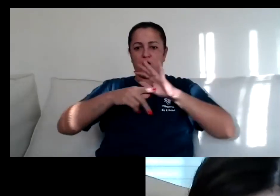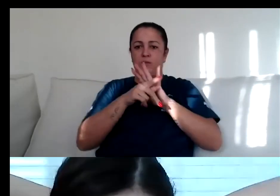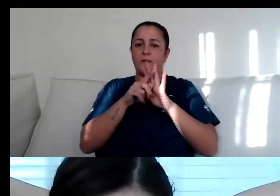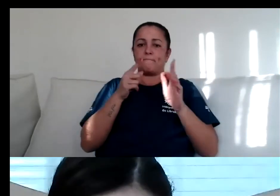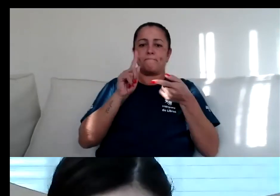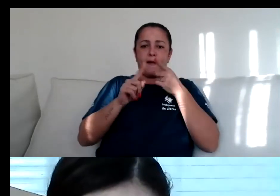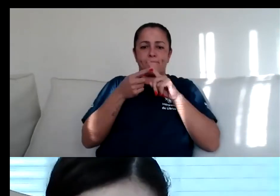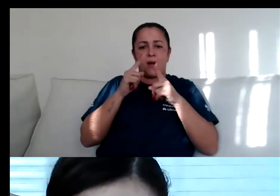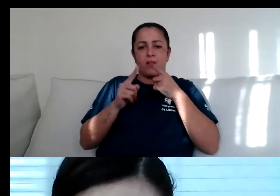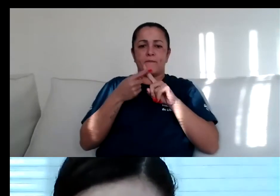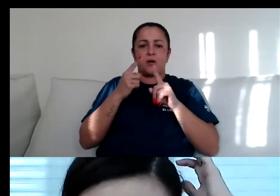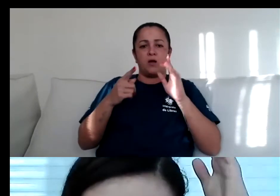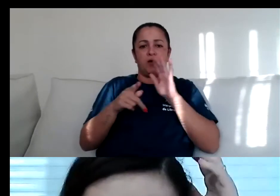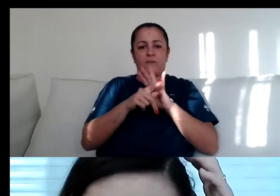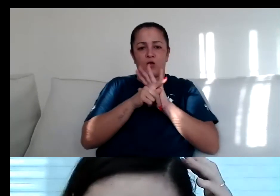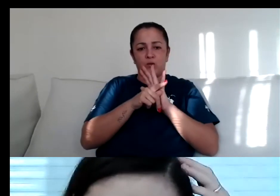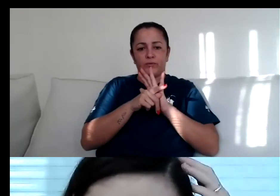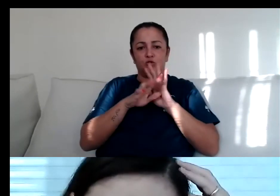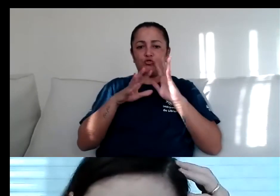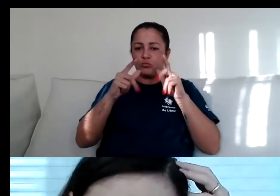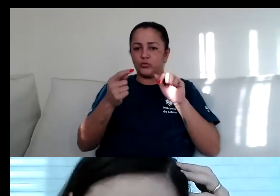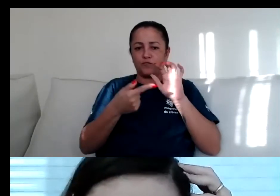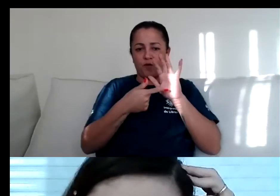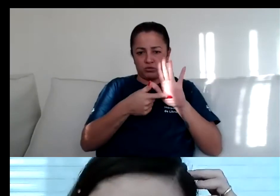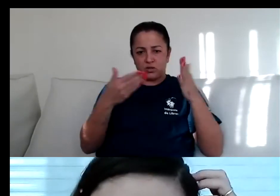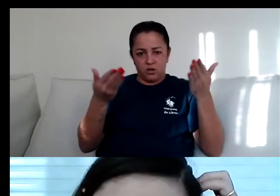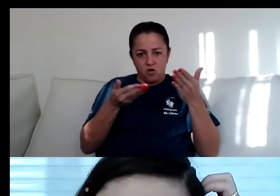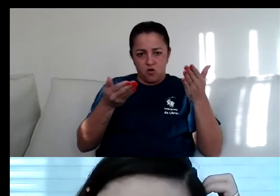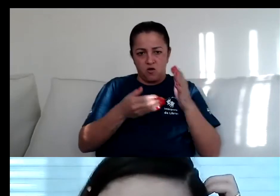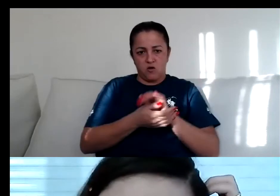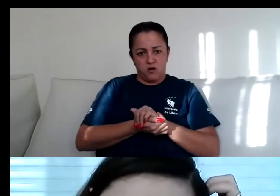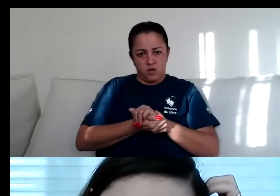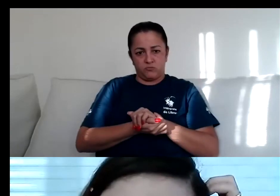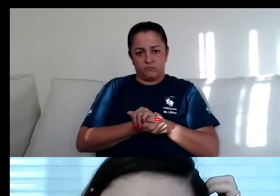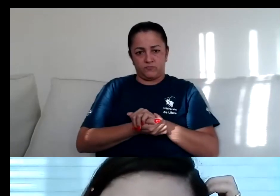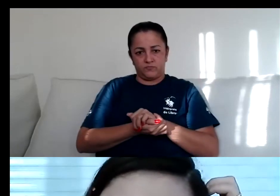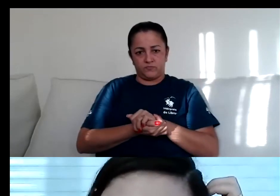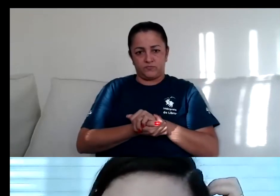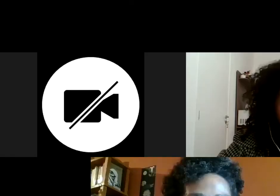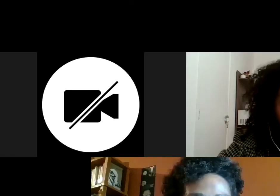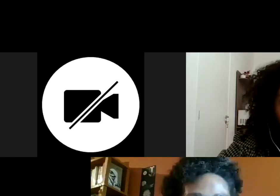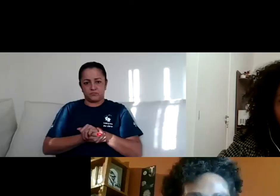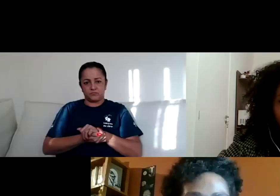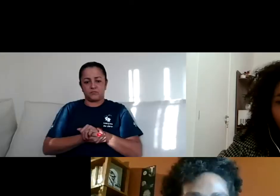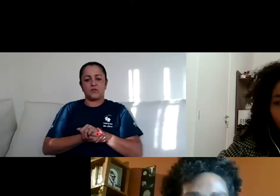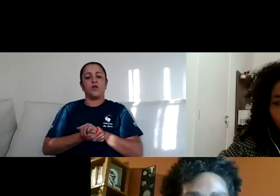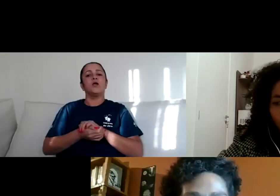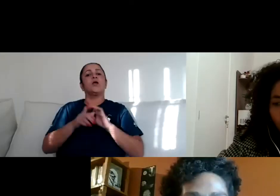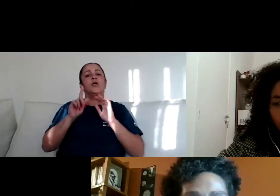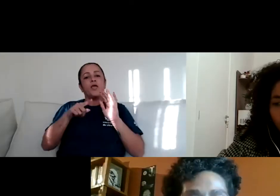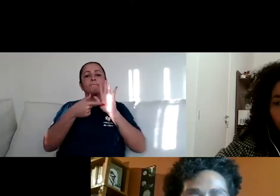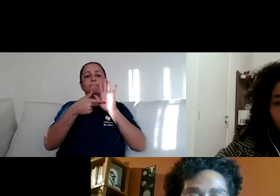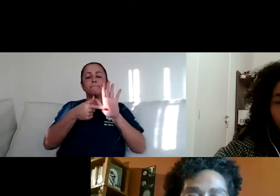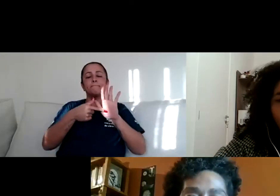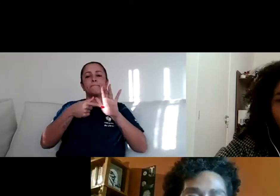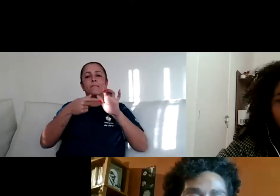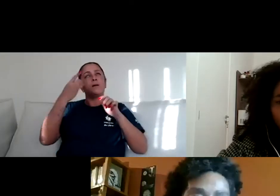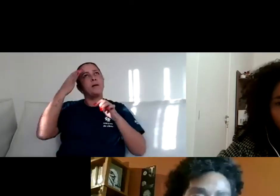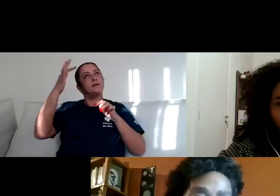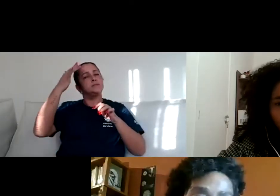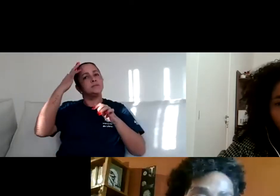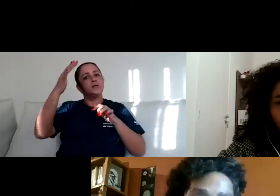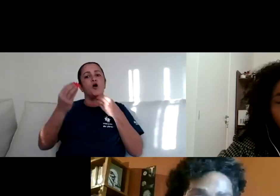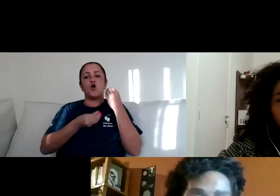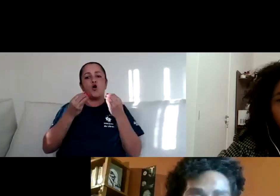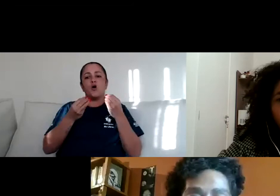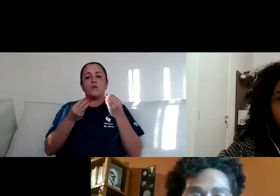debate. Então, agora acho que vai aparecer todo mundo aqui na tela para a gente, que é a gente pensar o tamanho do